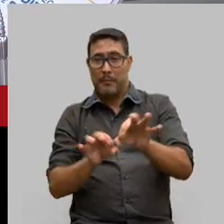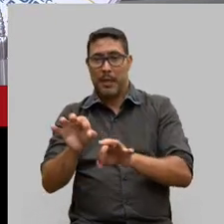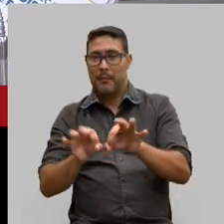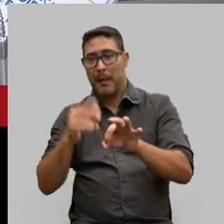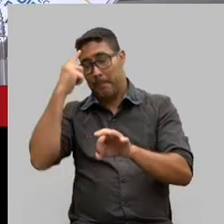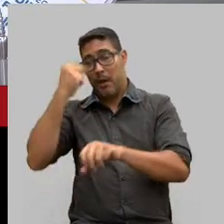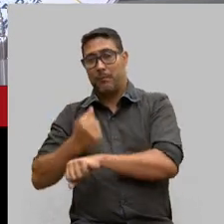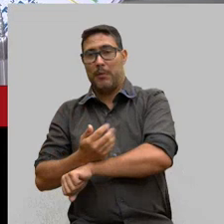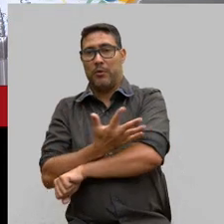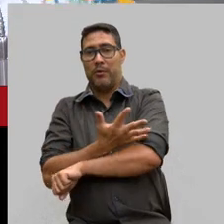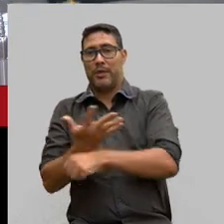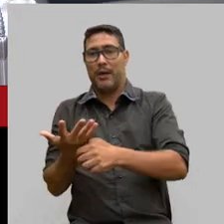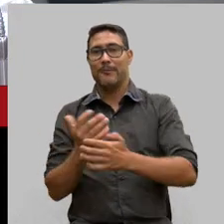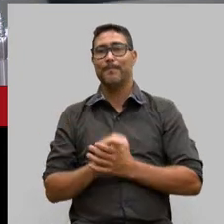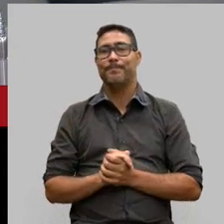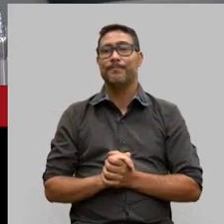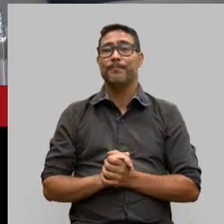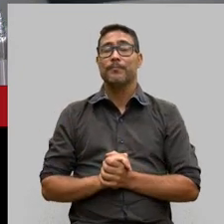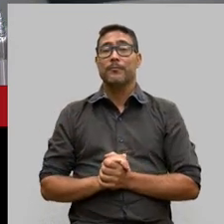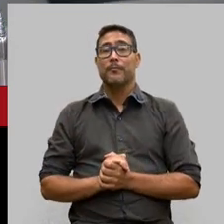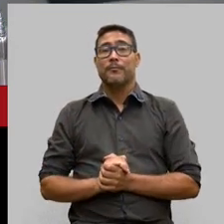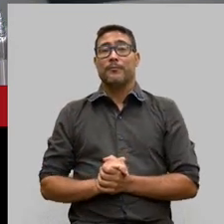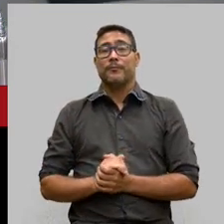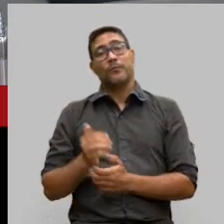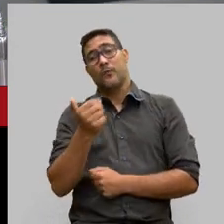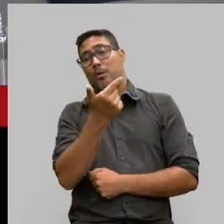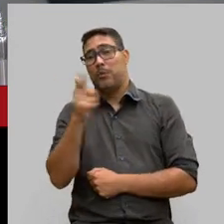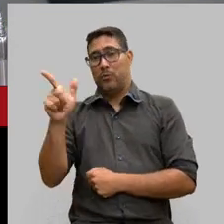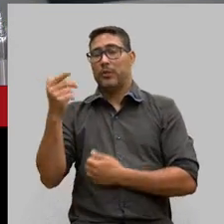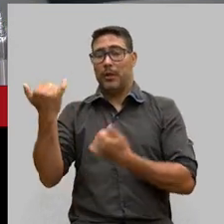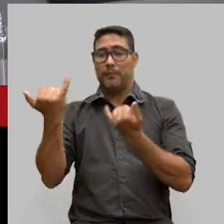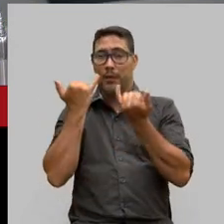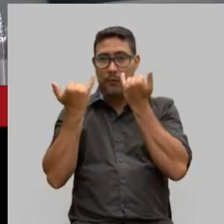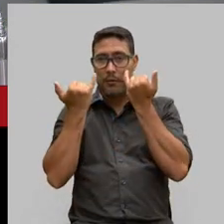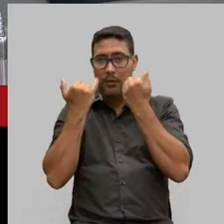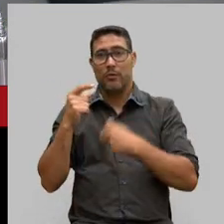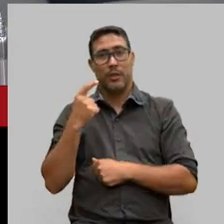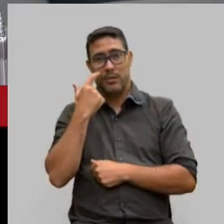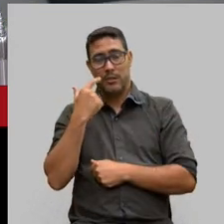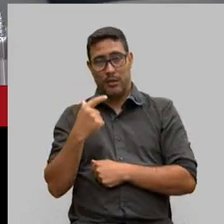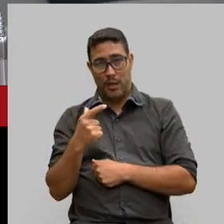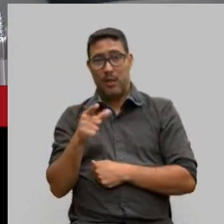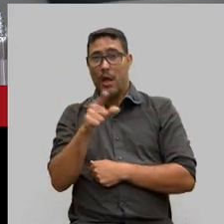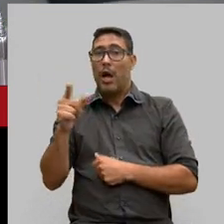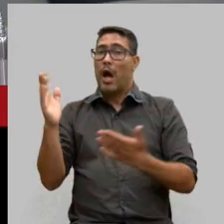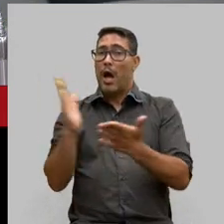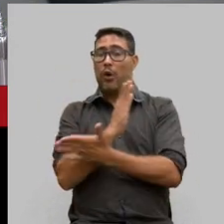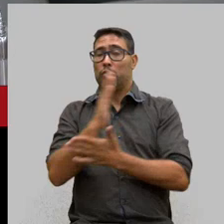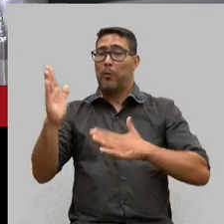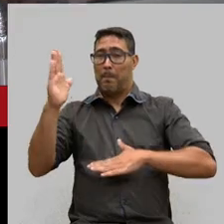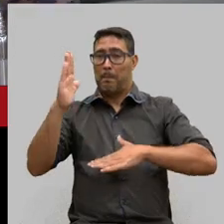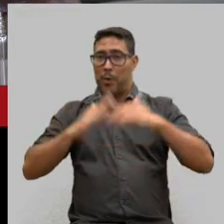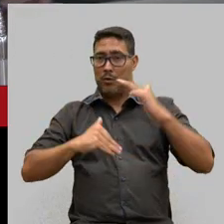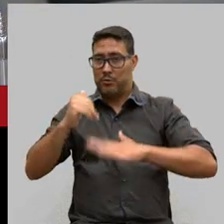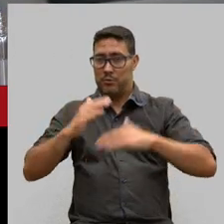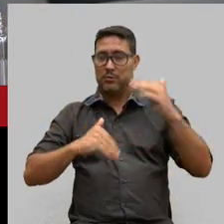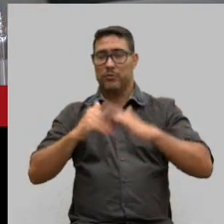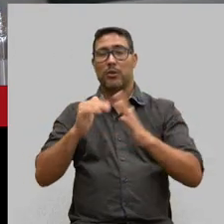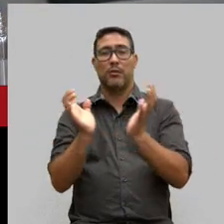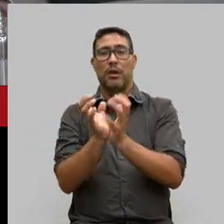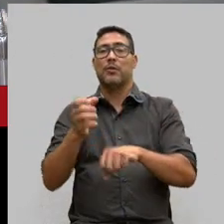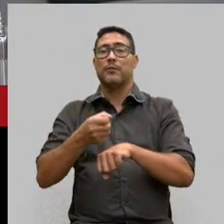demanda que eu tenho eh para trazer para vocês hoje os nossos profissionais escolares e da